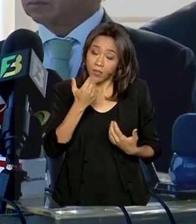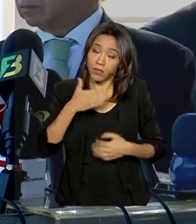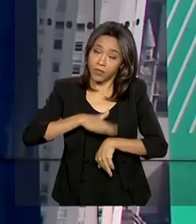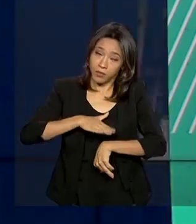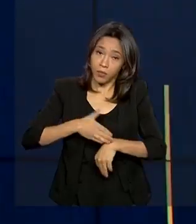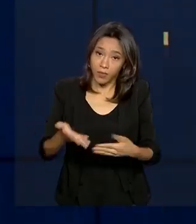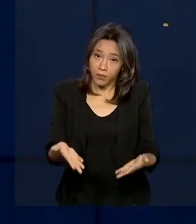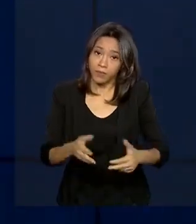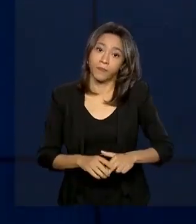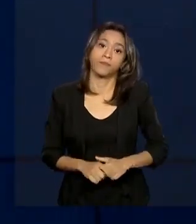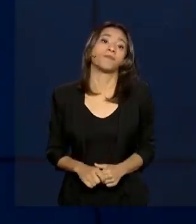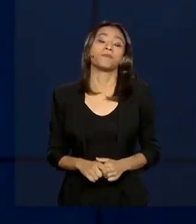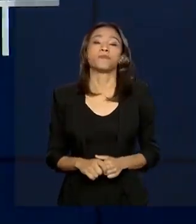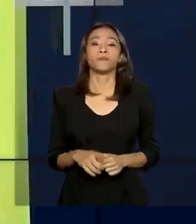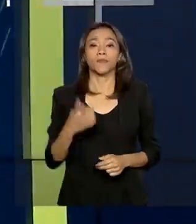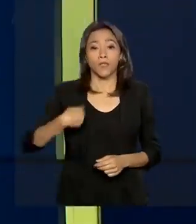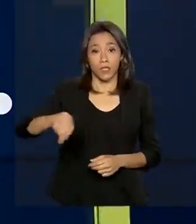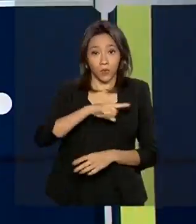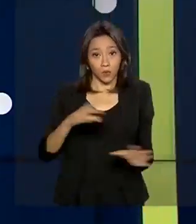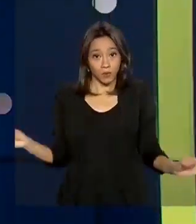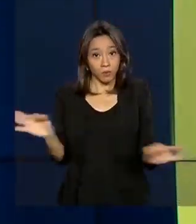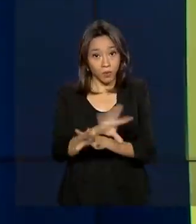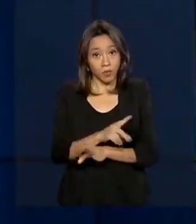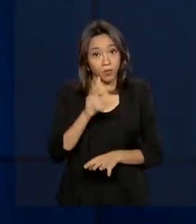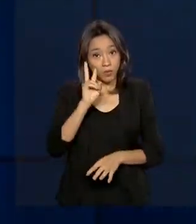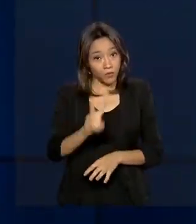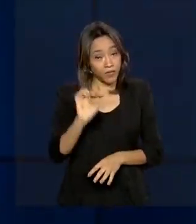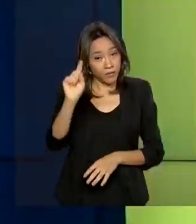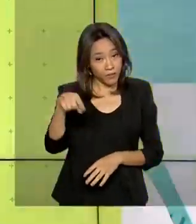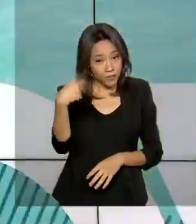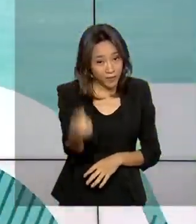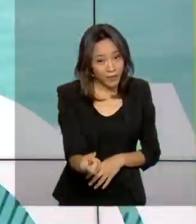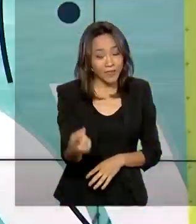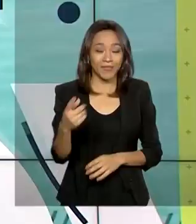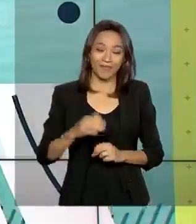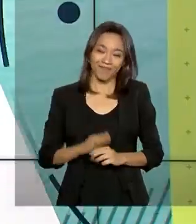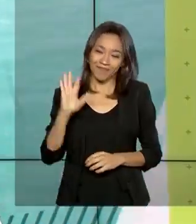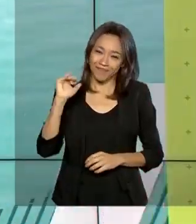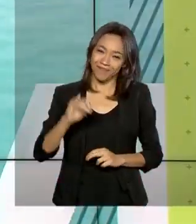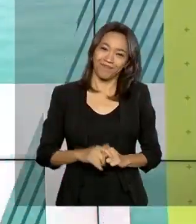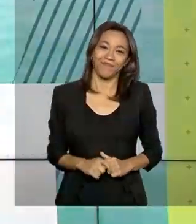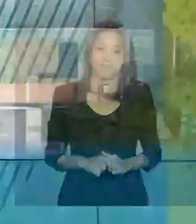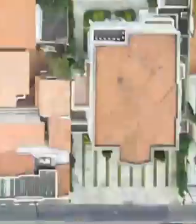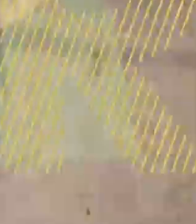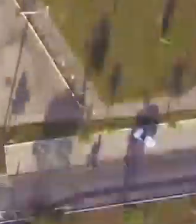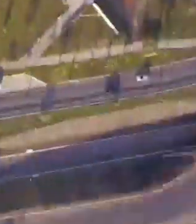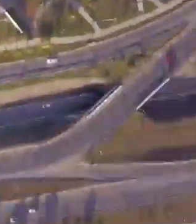momento. A gente fica por aqui. Nos vemos então na próxima edição. Até lá!